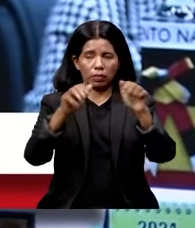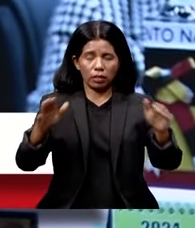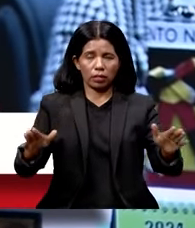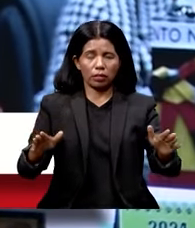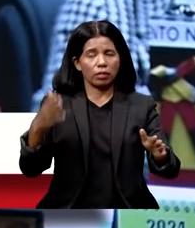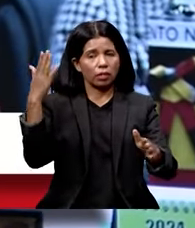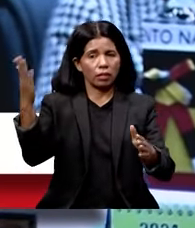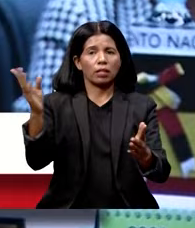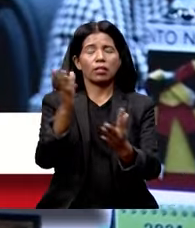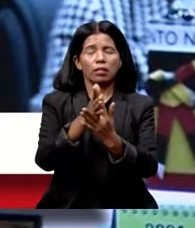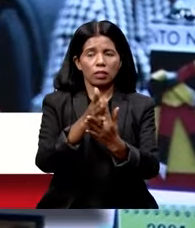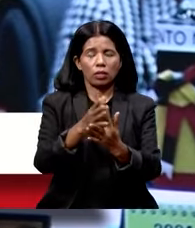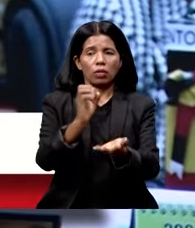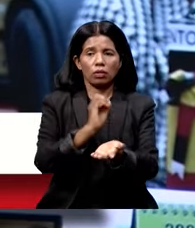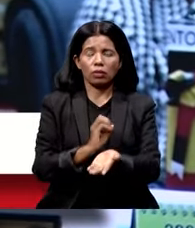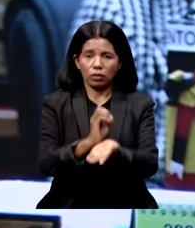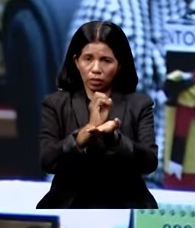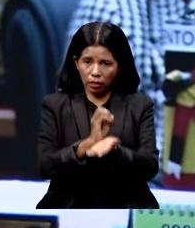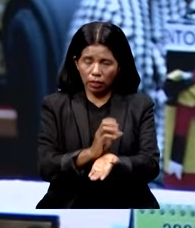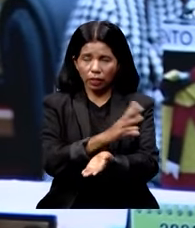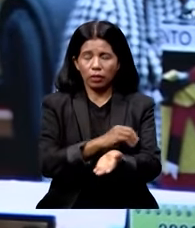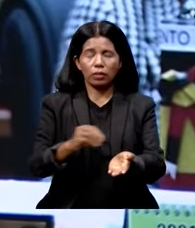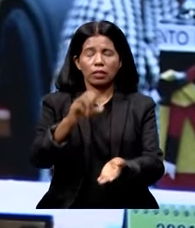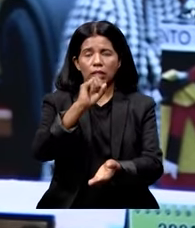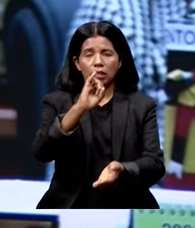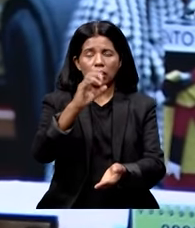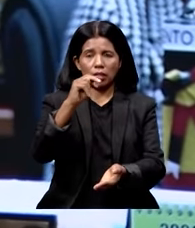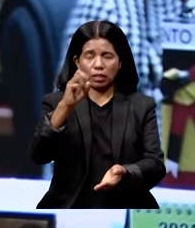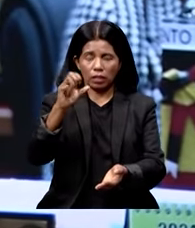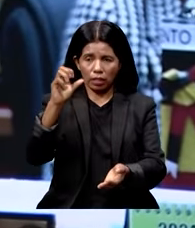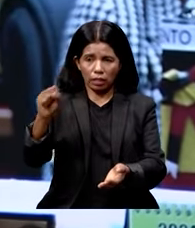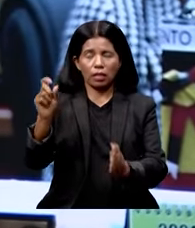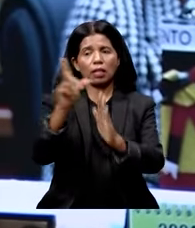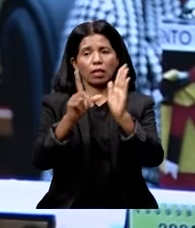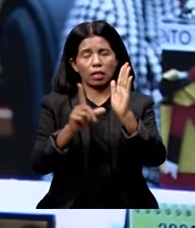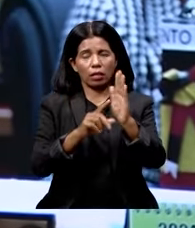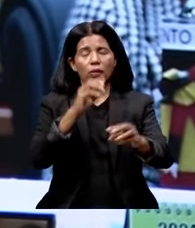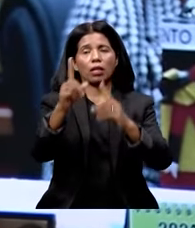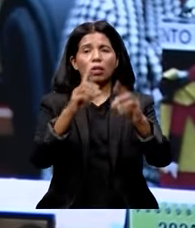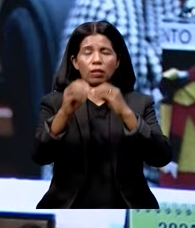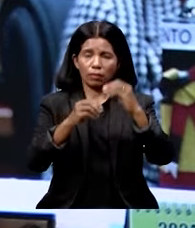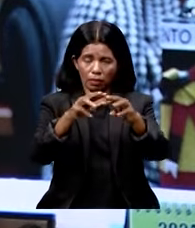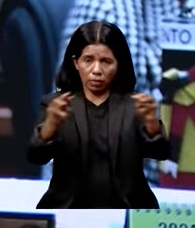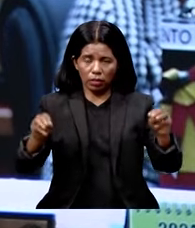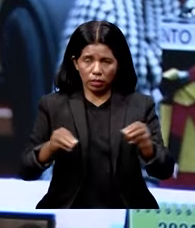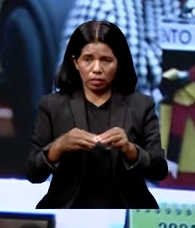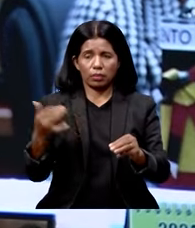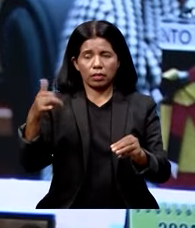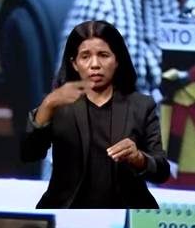Central, Raioá, Nomo Segurança Social, Nomo Genebá e a Lei Leomos, Culia Conabá Municípios,